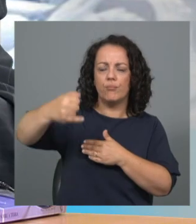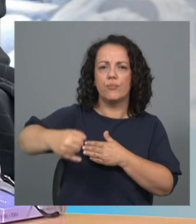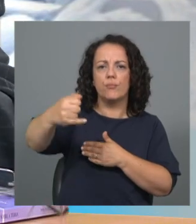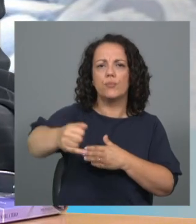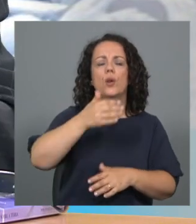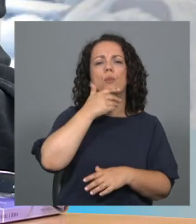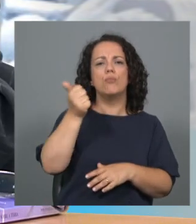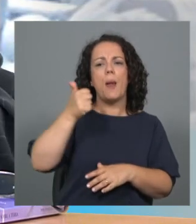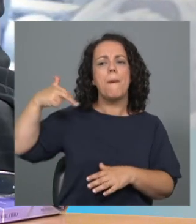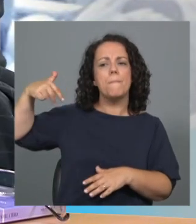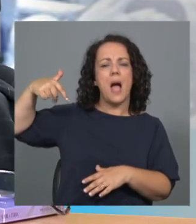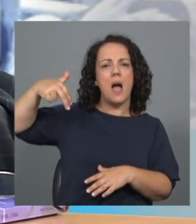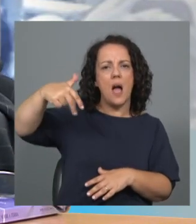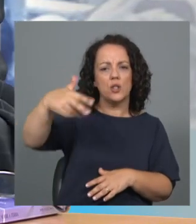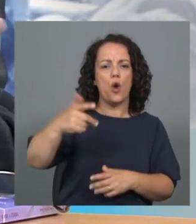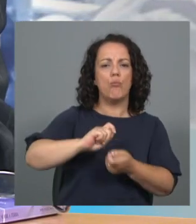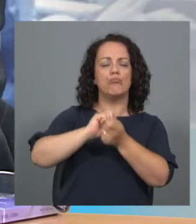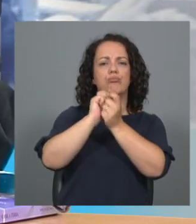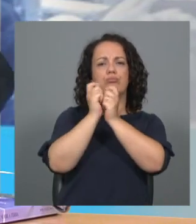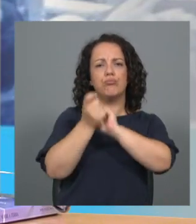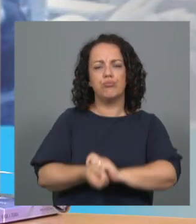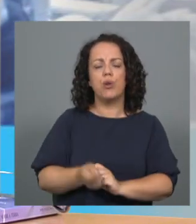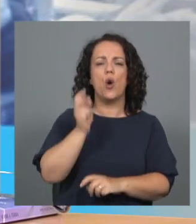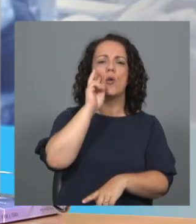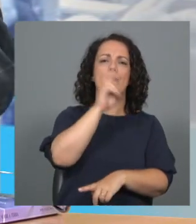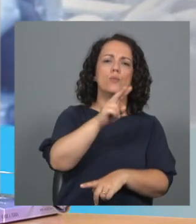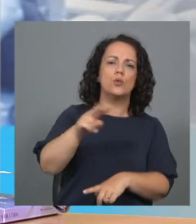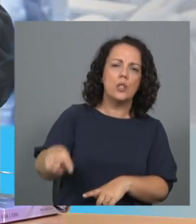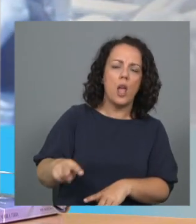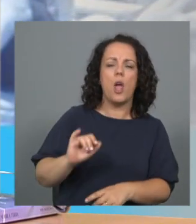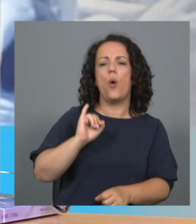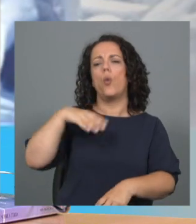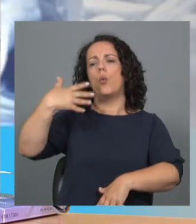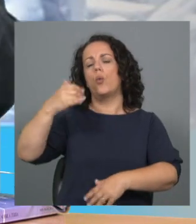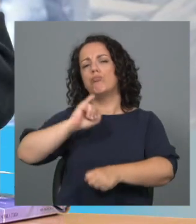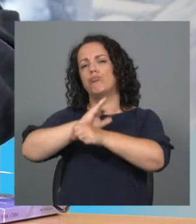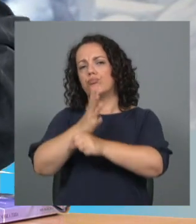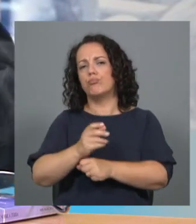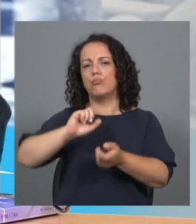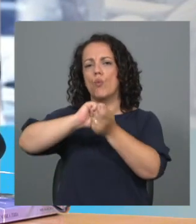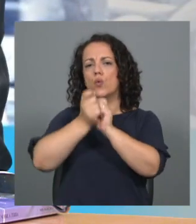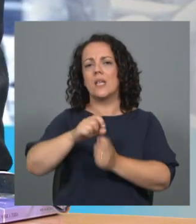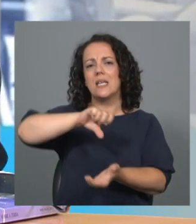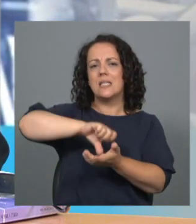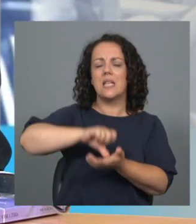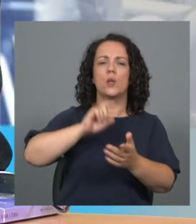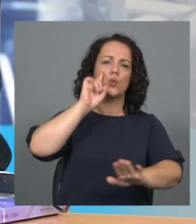bonitos. Hoje em dia muitos deles são transformados em museus, outros em centros interpretativos ou centros de exposições que acompanham